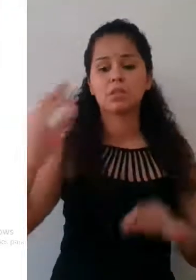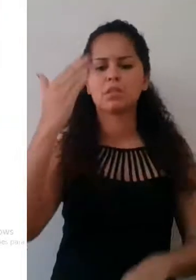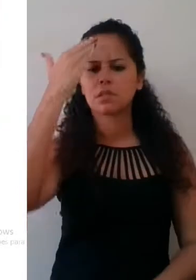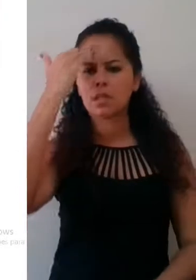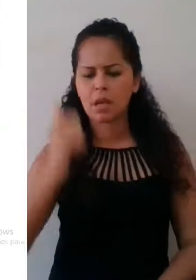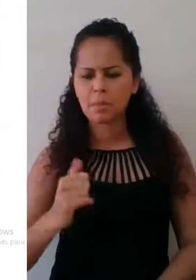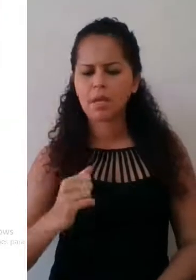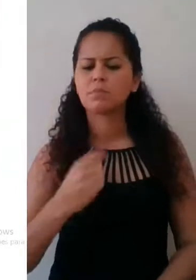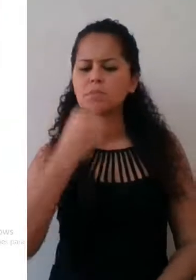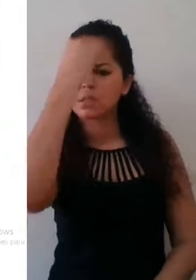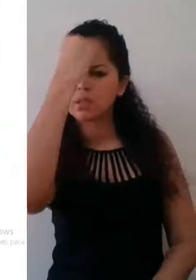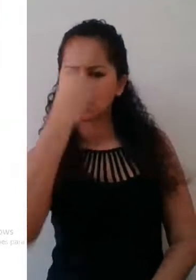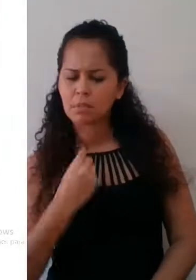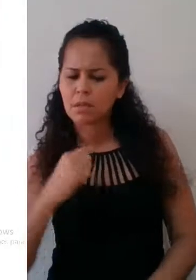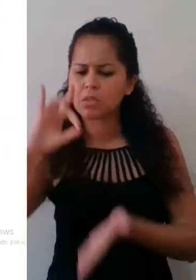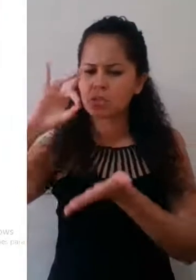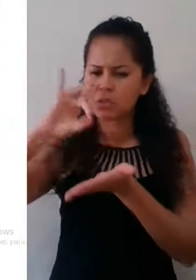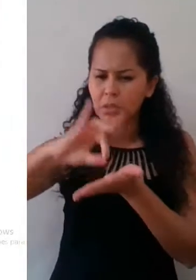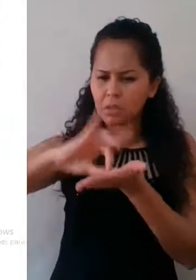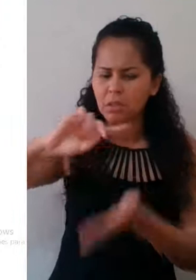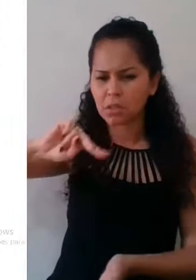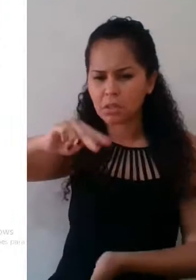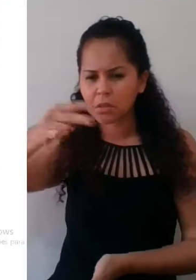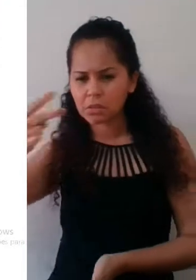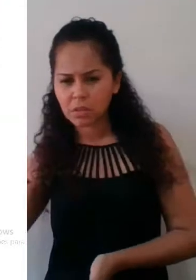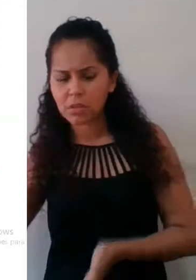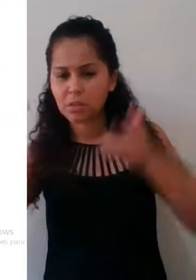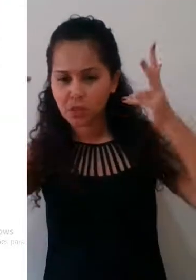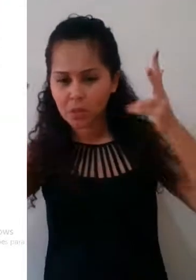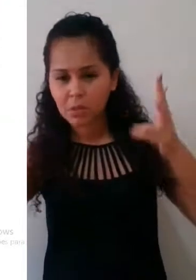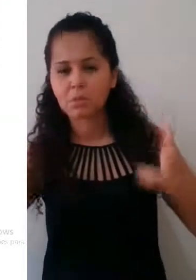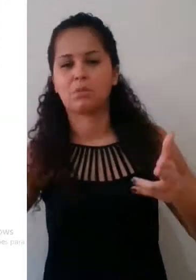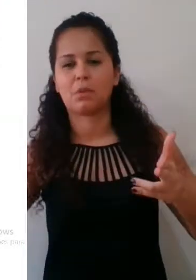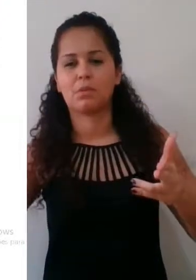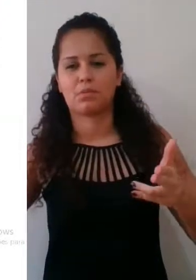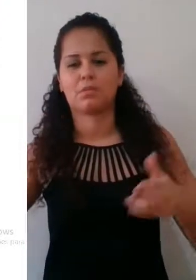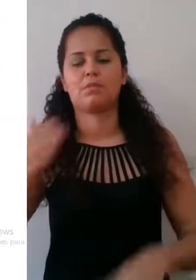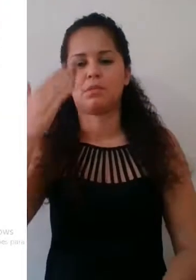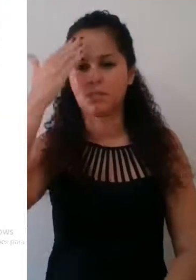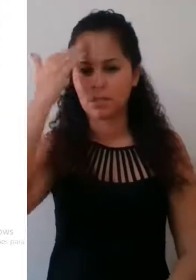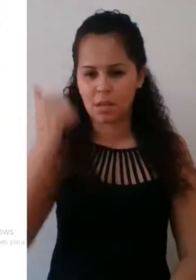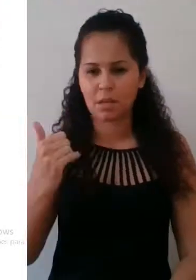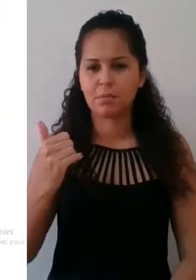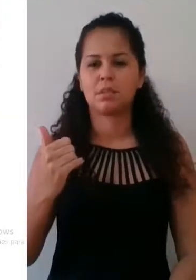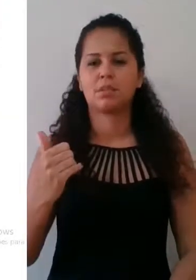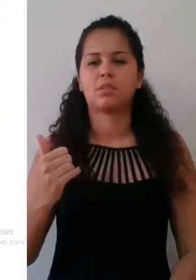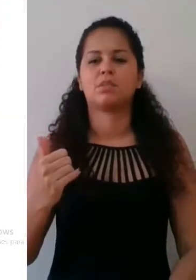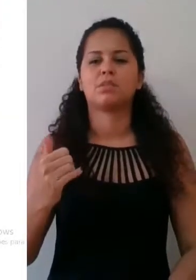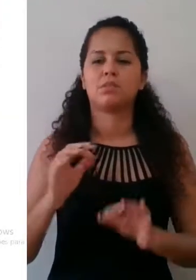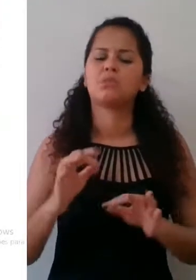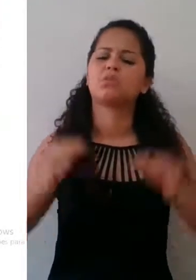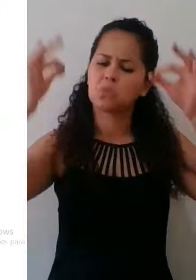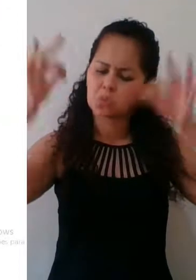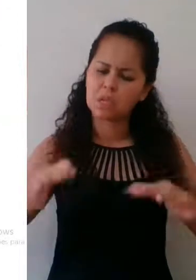ser real invertido do mesmo tamanho. E a gente sabe que ela vai estar exatamente na mesma posição do objeto.